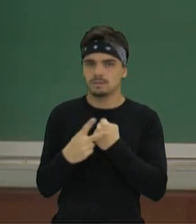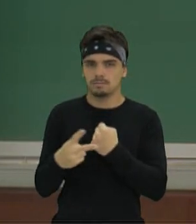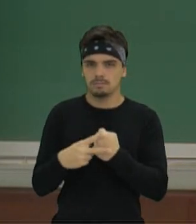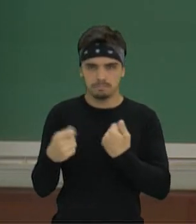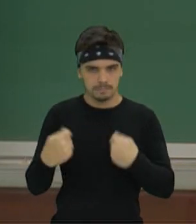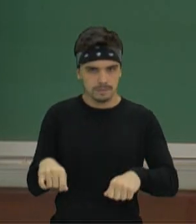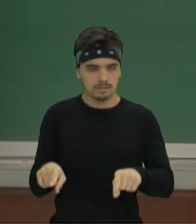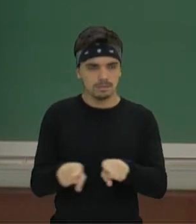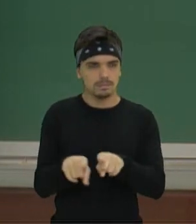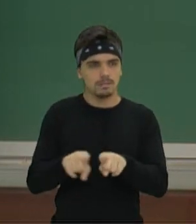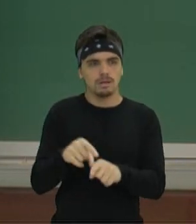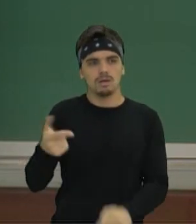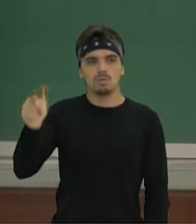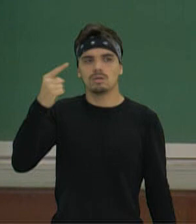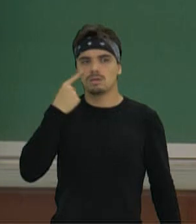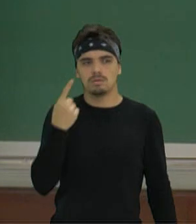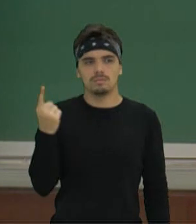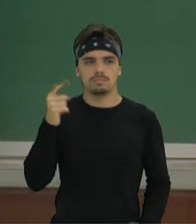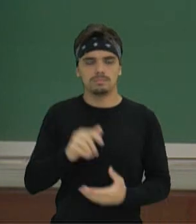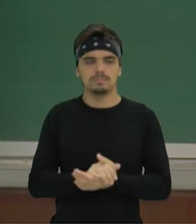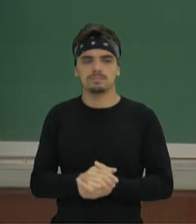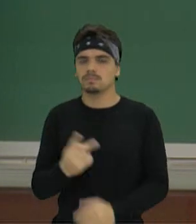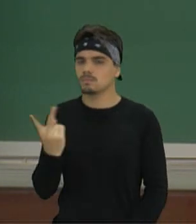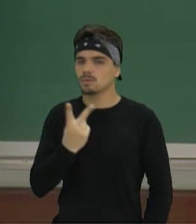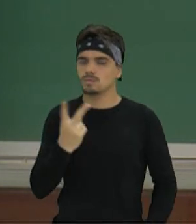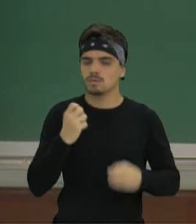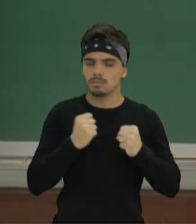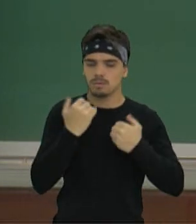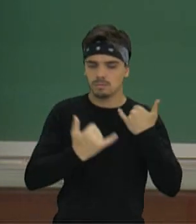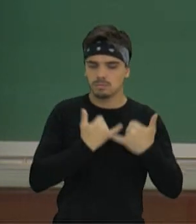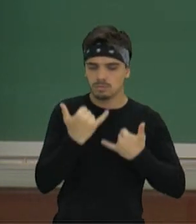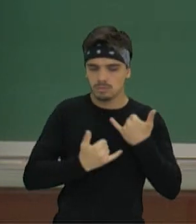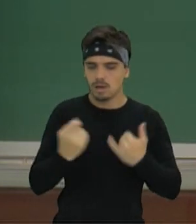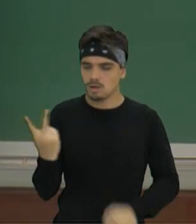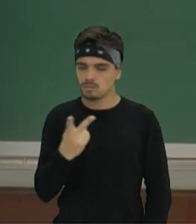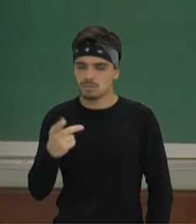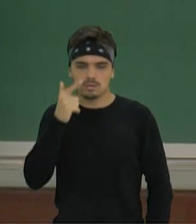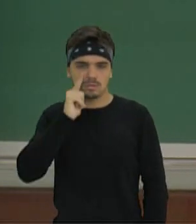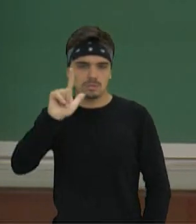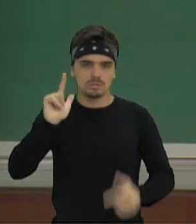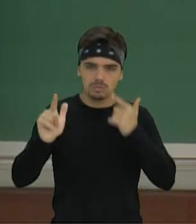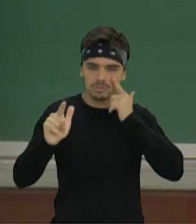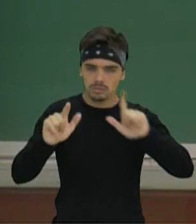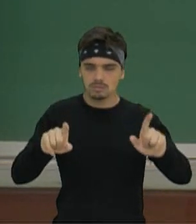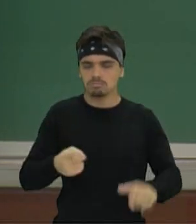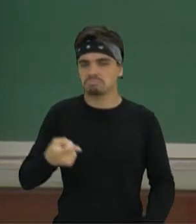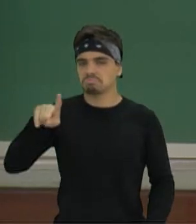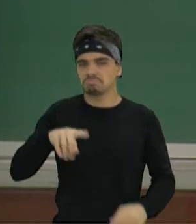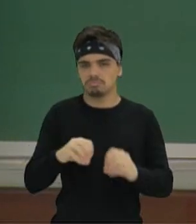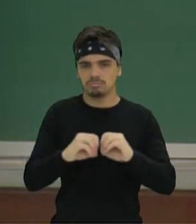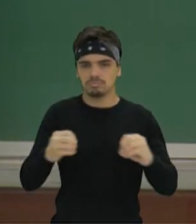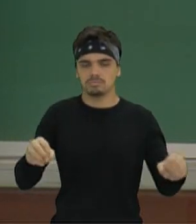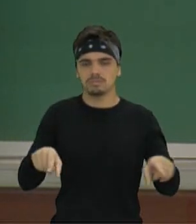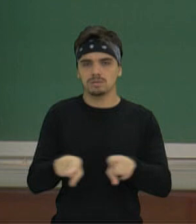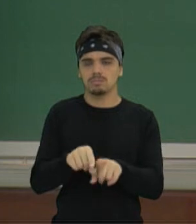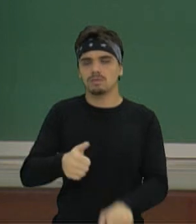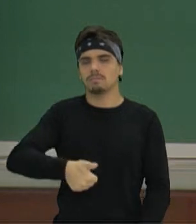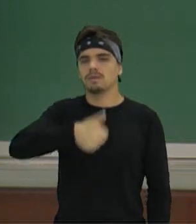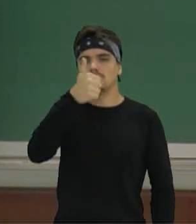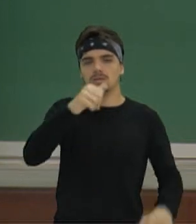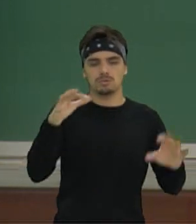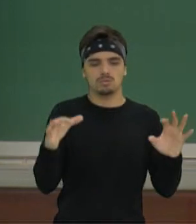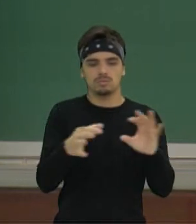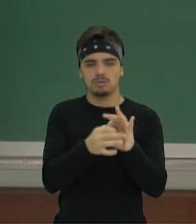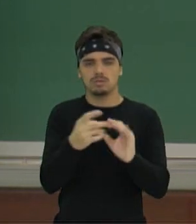outra. Two can play. Dois podem jogar e ambos vencem. Tá outra oração. Peguei a primeira, juntei com